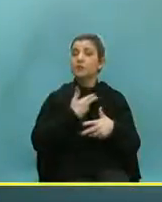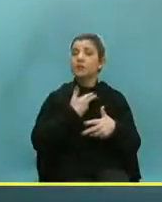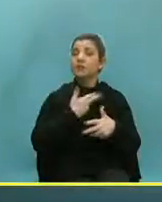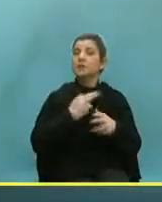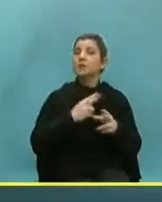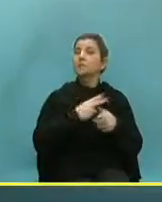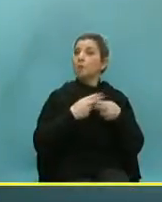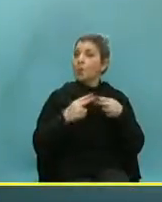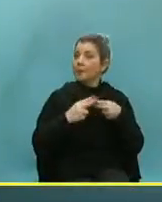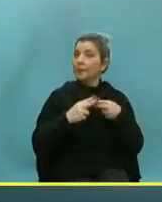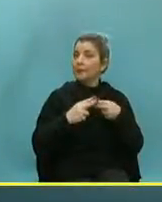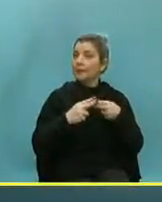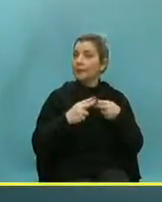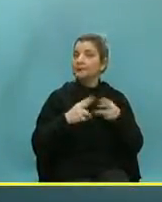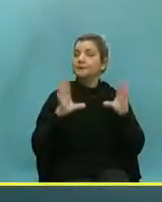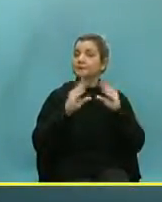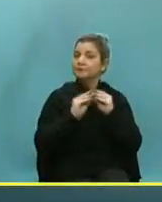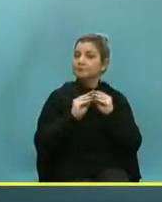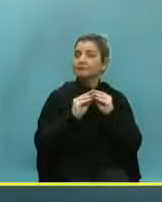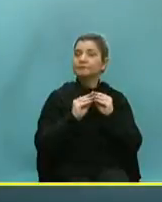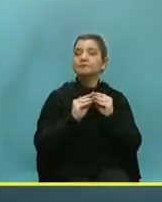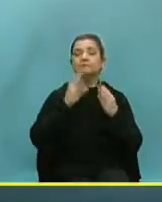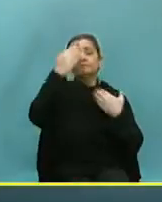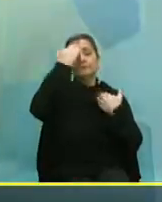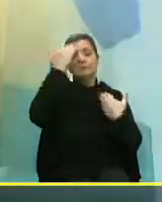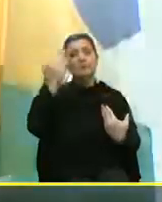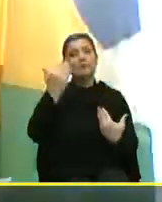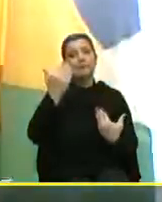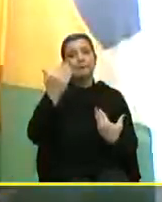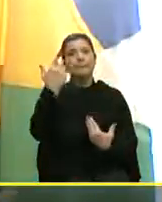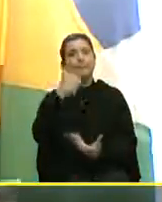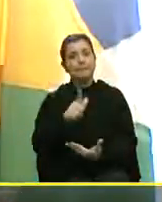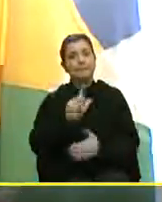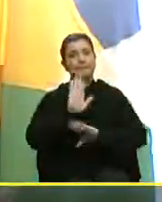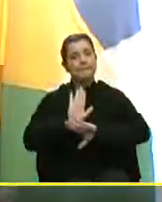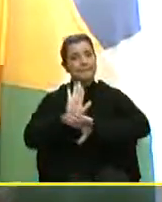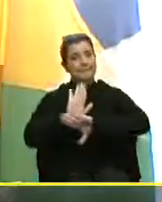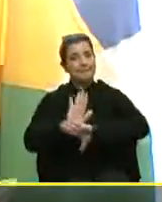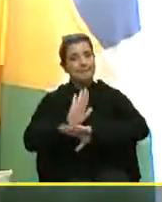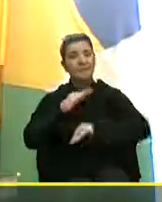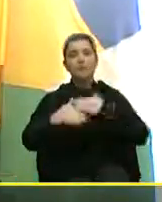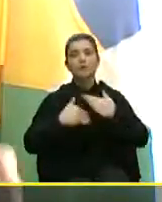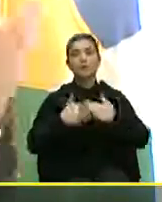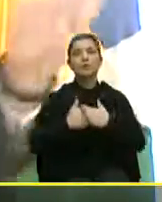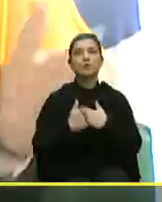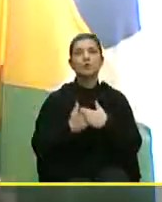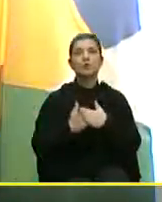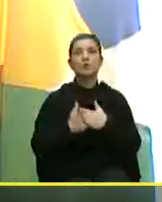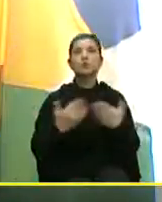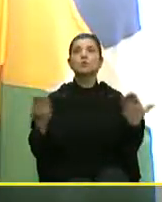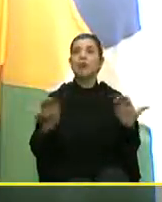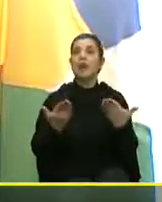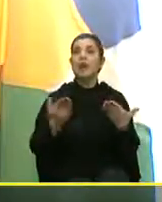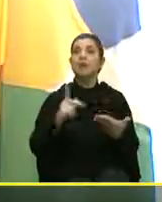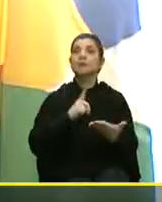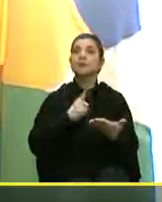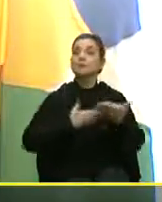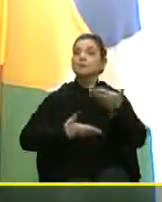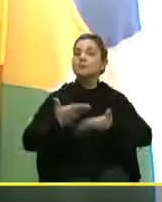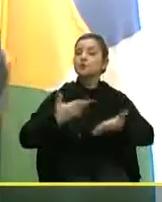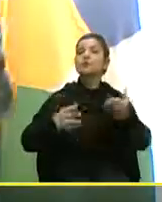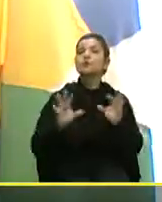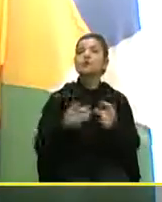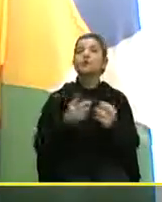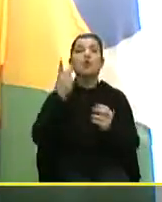nós estamos protocolando na Assembleia Legislativa neste momento agradeço novamente é o auxílio de todos a Superintendência Legislativa agora nós seremos o trâmite